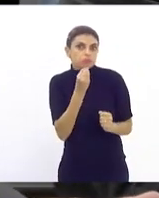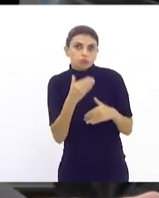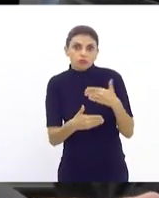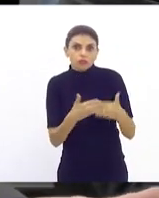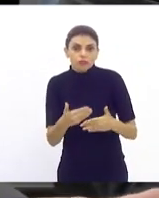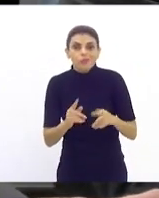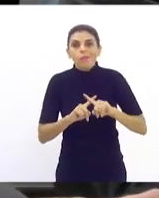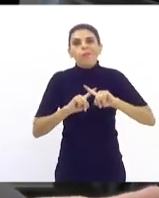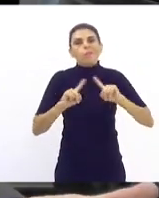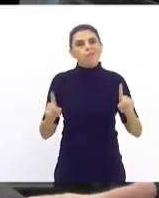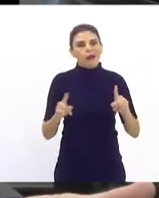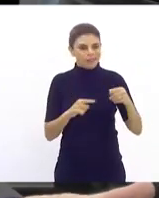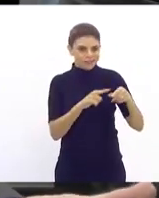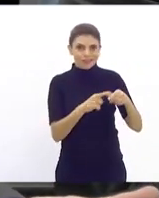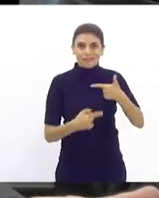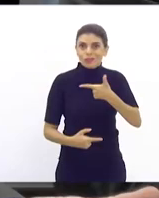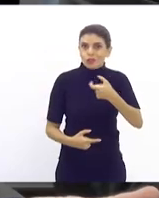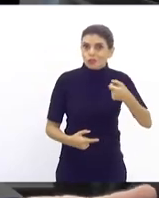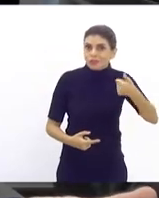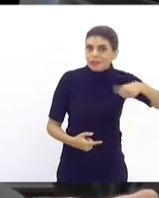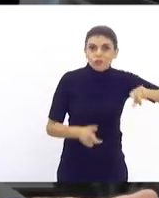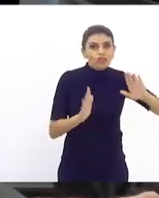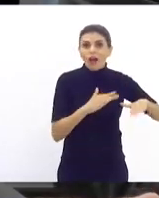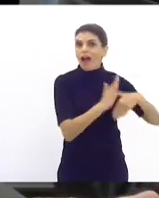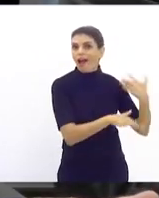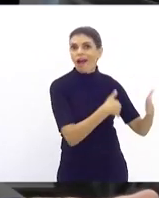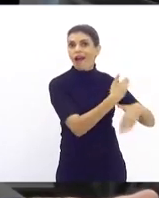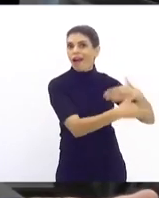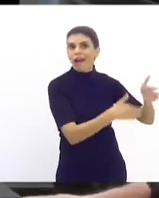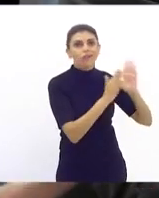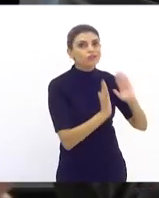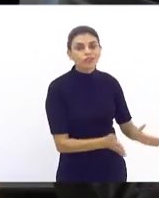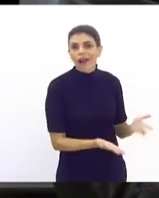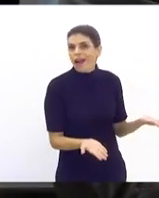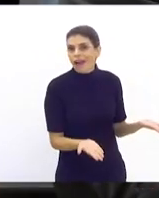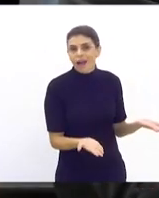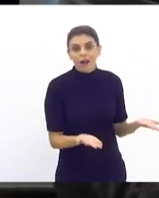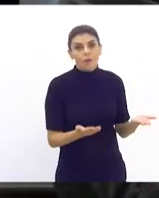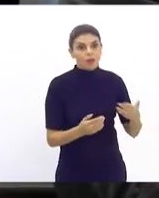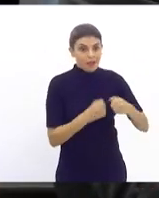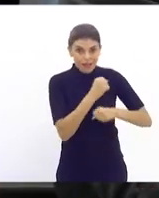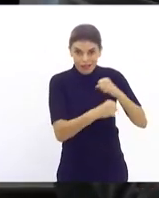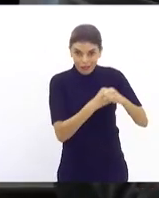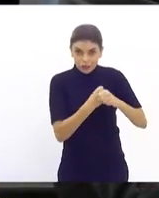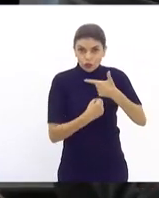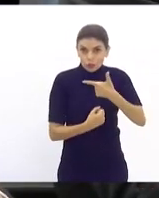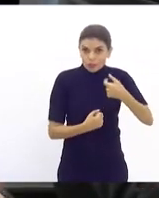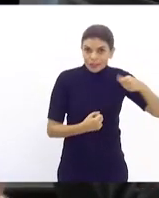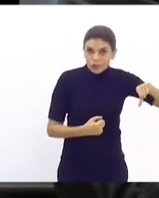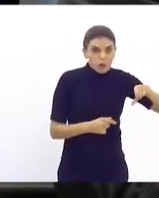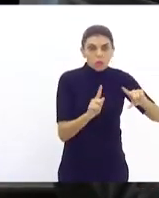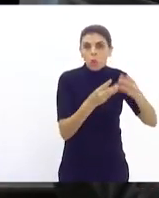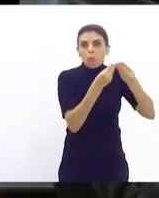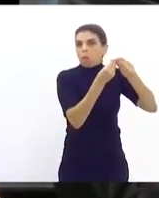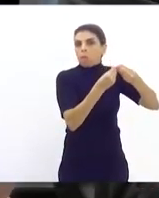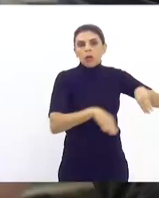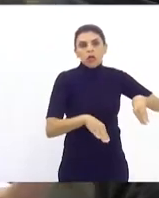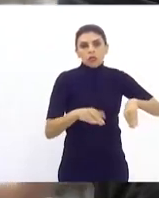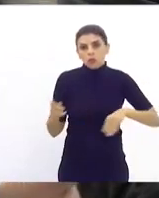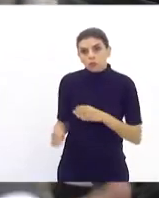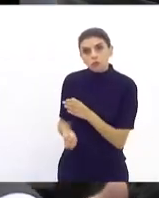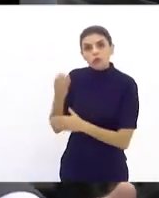Mas o de 19 já está tramitando. O de 19 não prejudica o